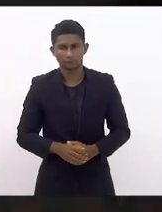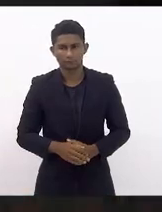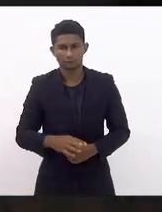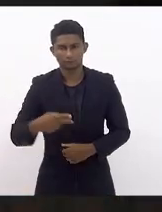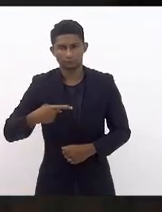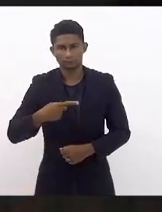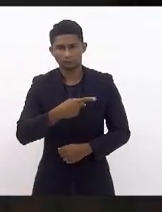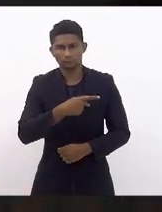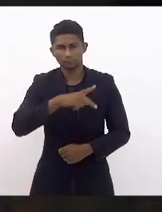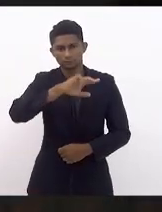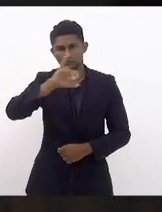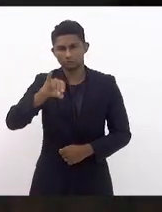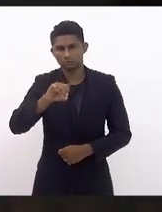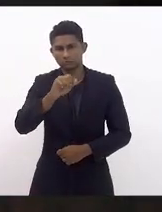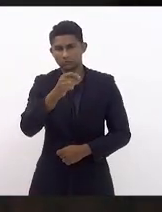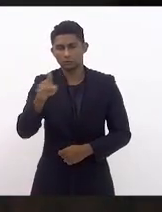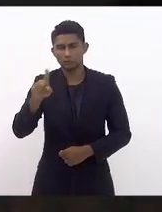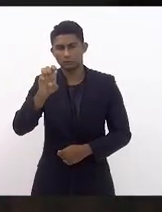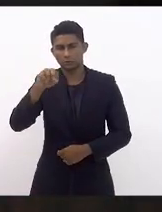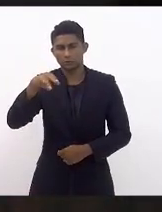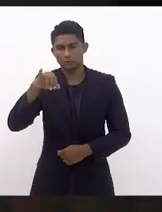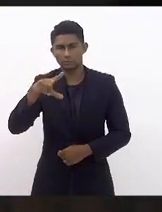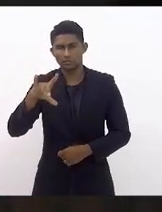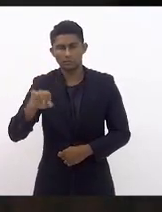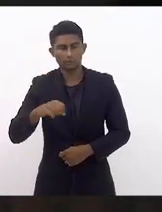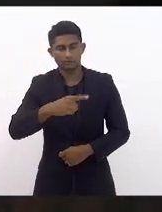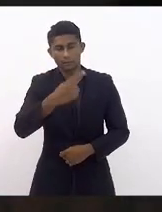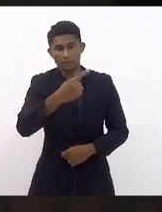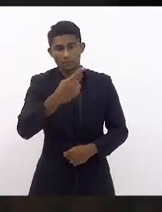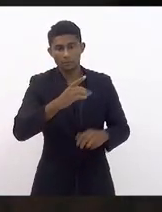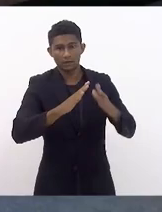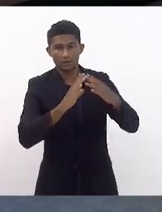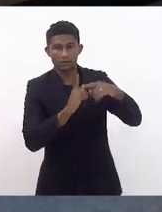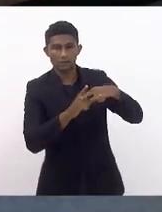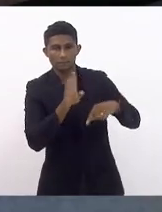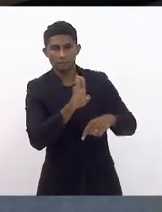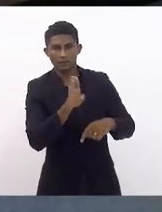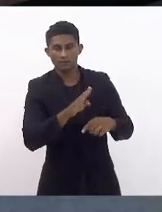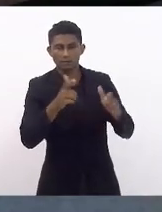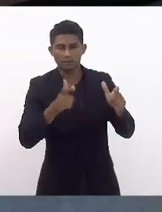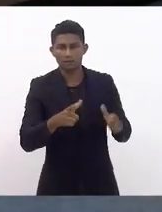Pastor João Emílio Cutes, da Primeira Igreja Batista de Irajá.